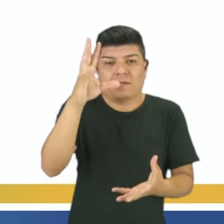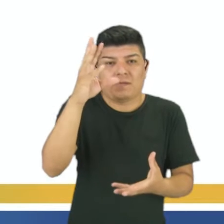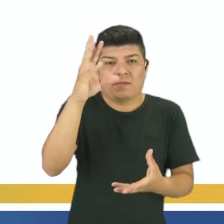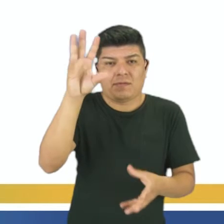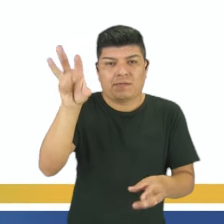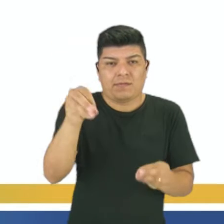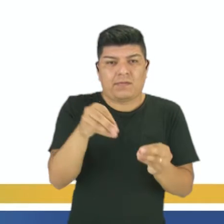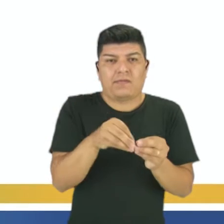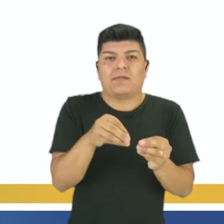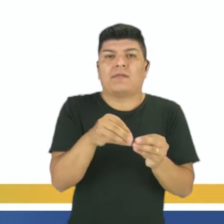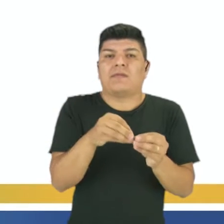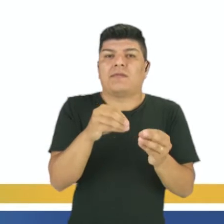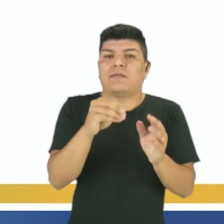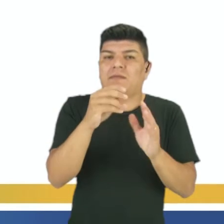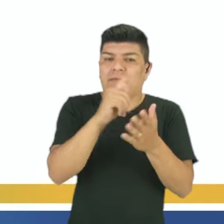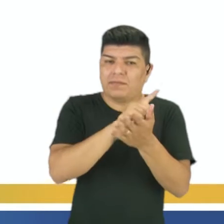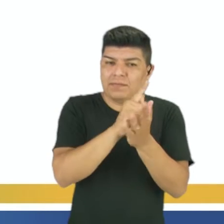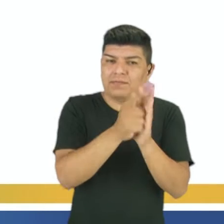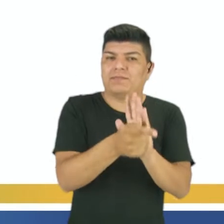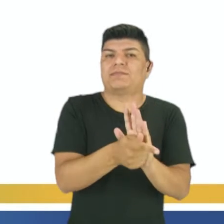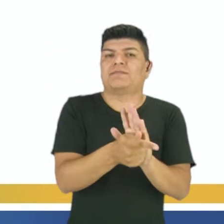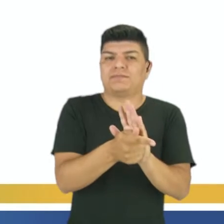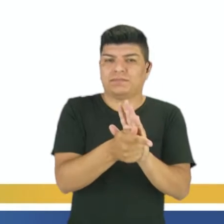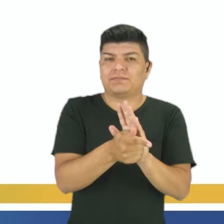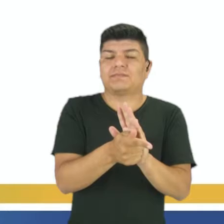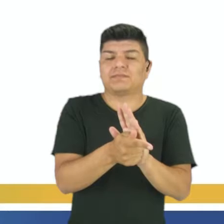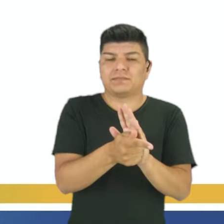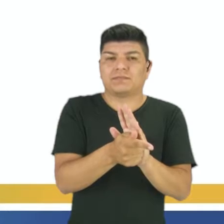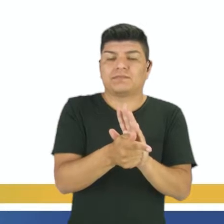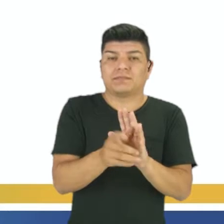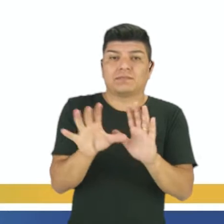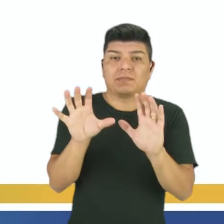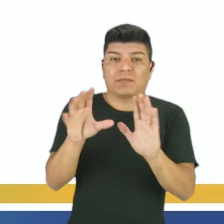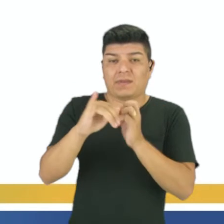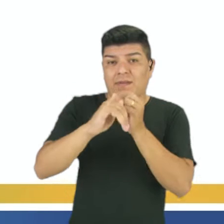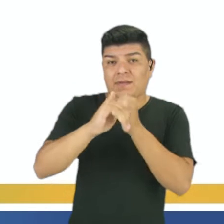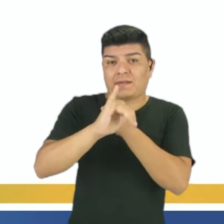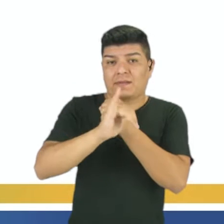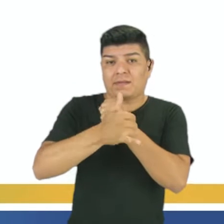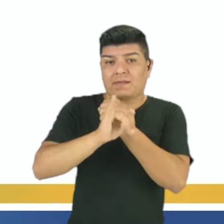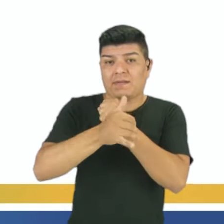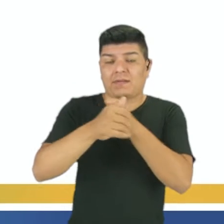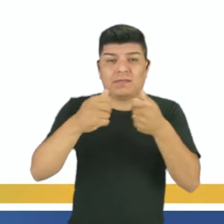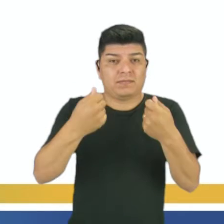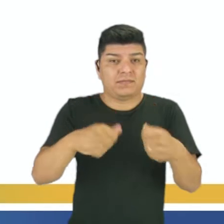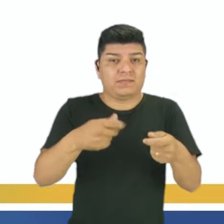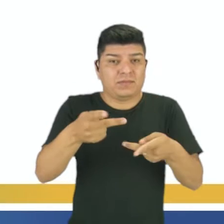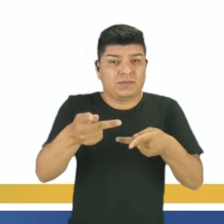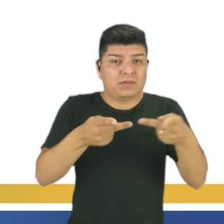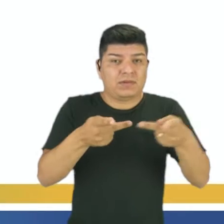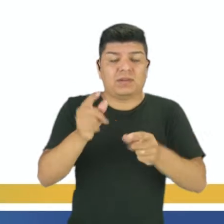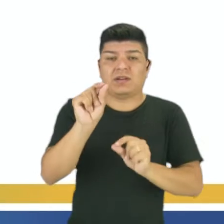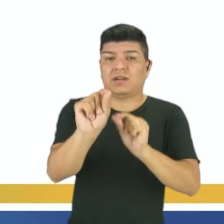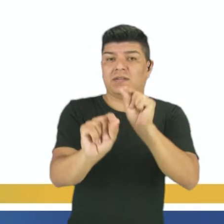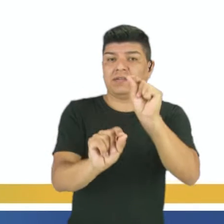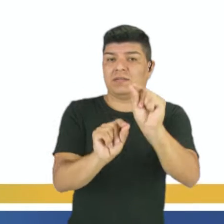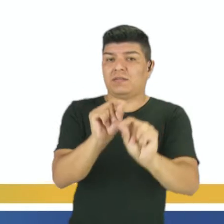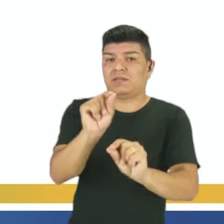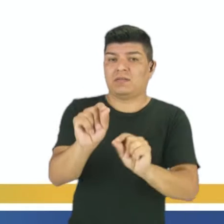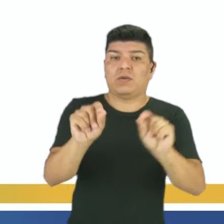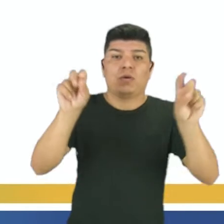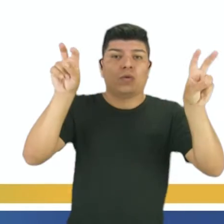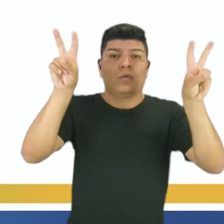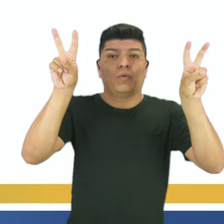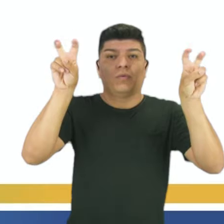que você vai dispor-se a escrever, tá? Então, no caso da crônica, o que você precisa planejar? Qual é o tema